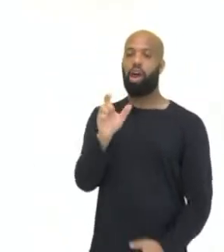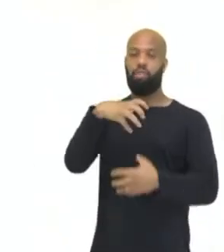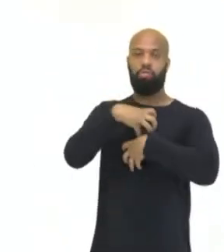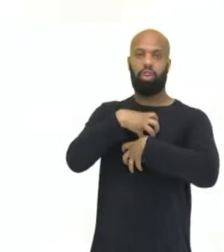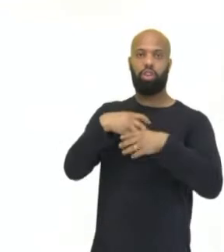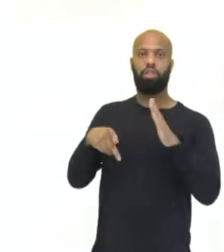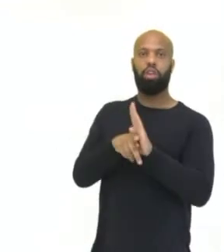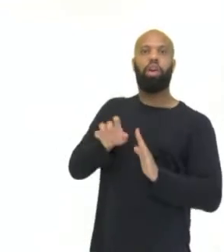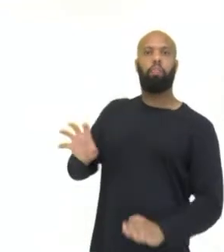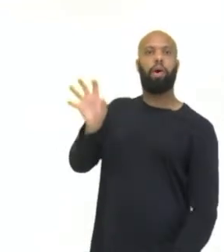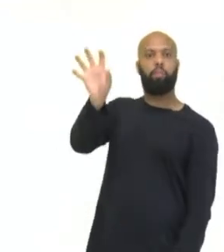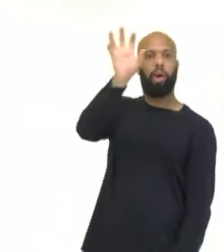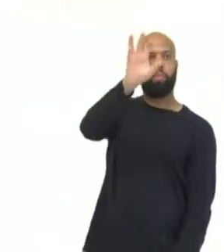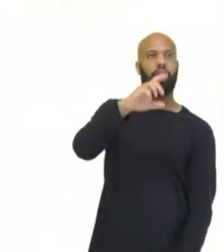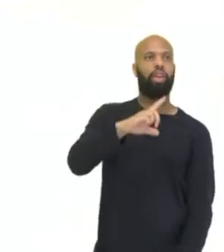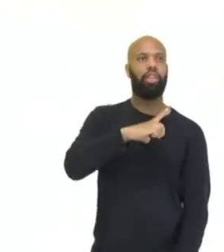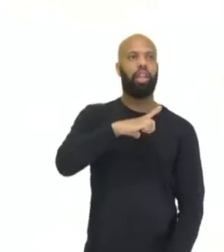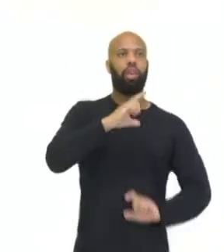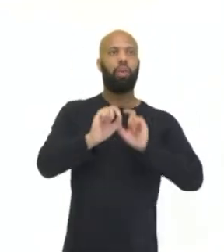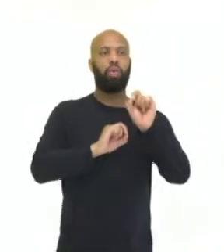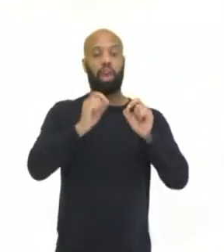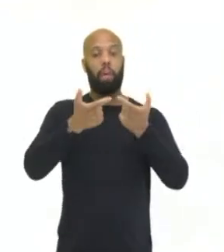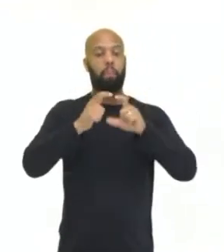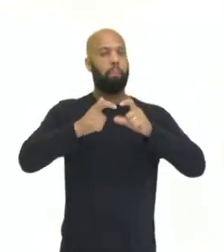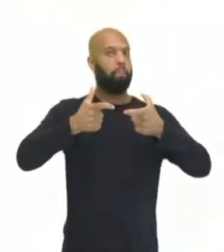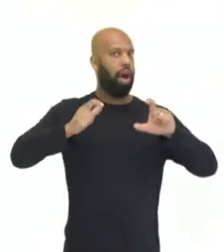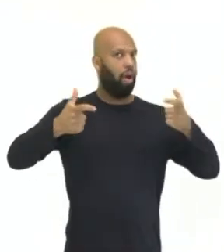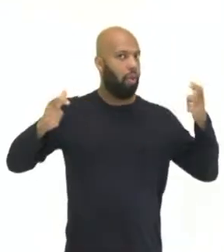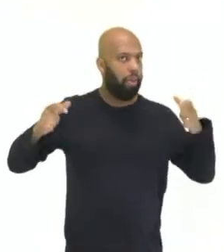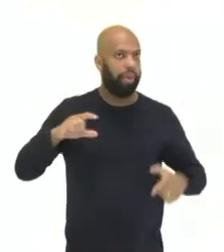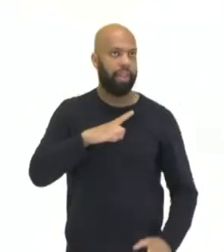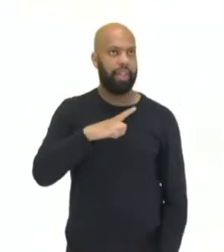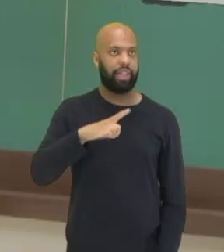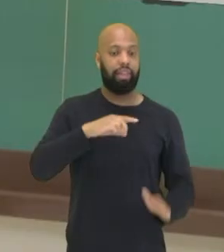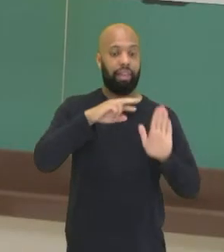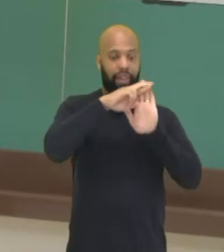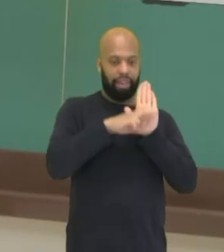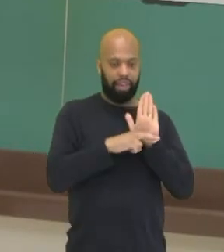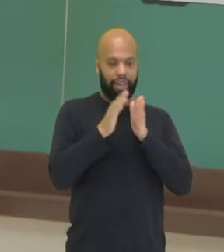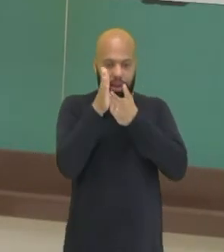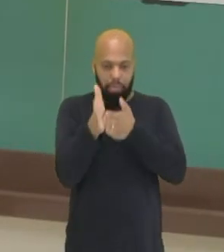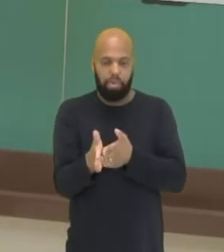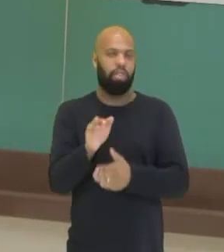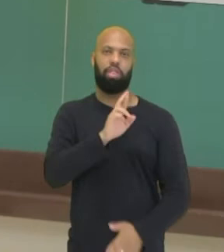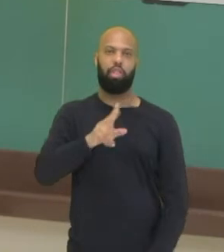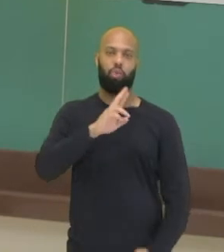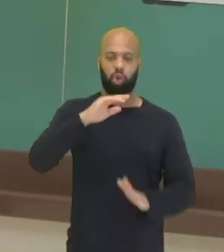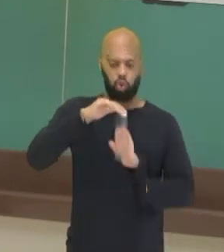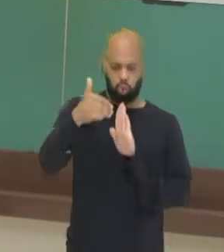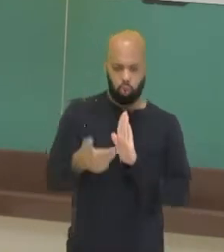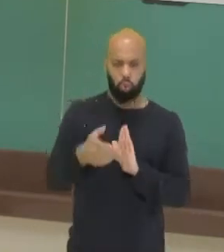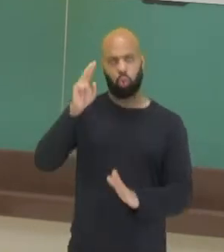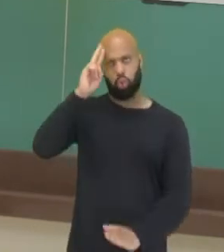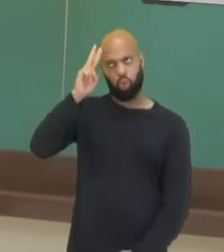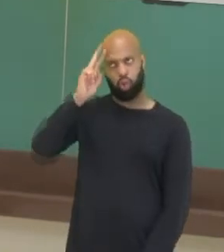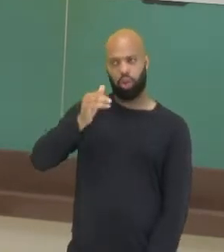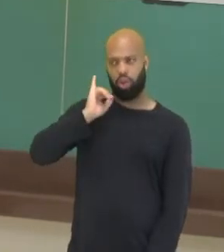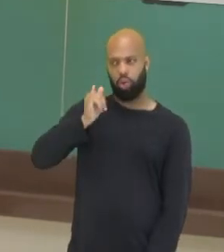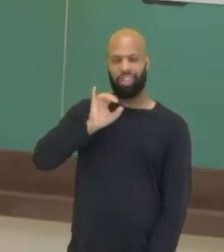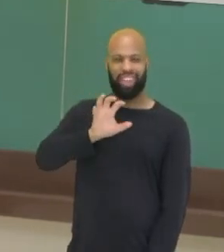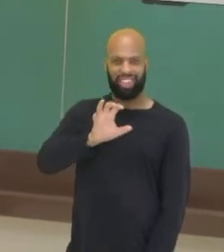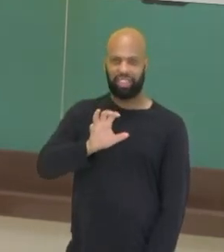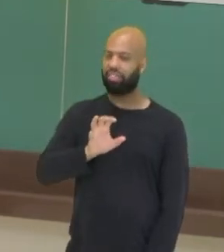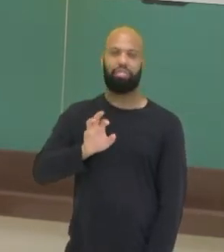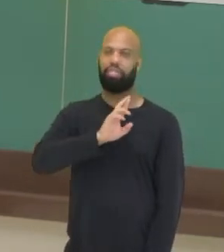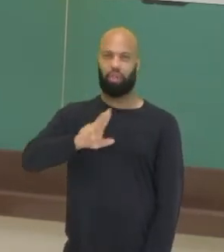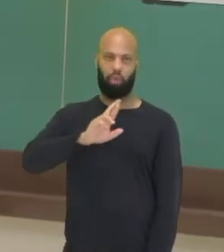regionais, eles se fazem presentes na grande maioria. Não é uma regra, né, em que todos os causos precisam ter expressões